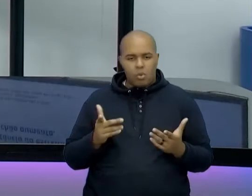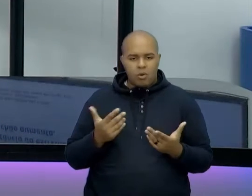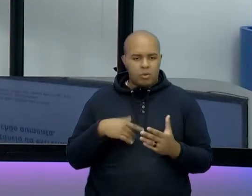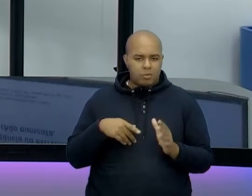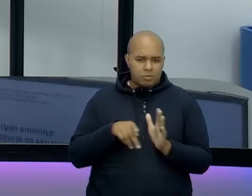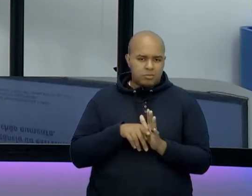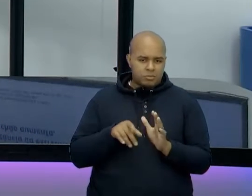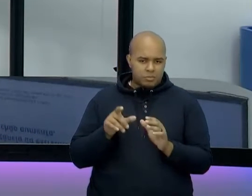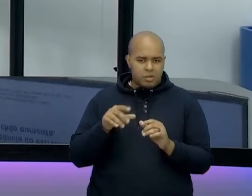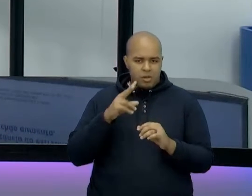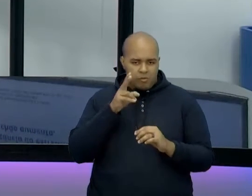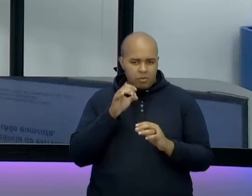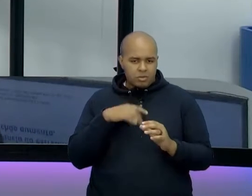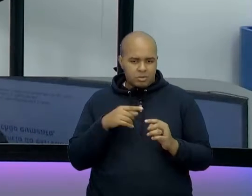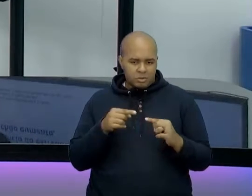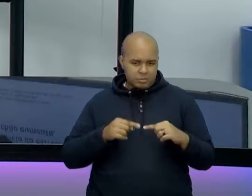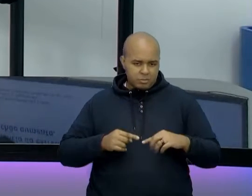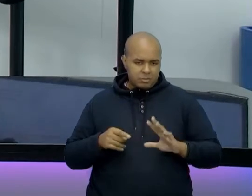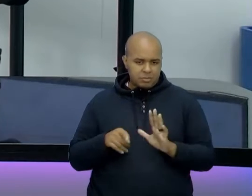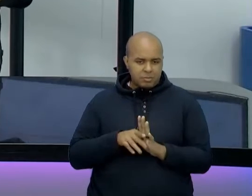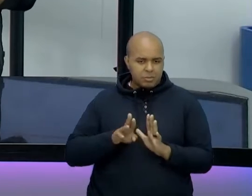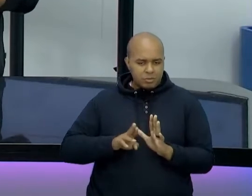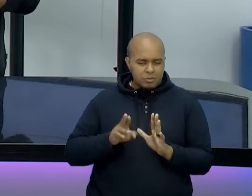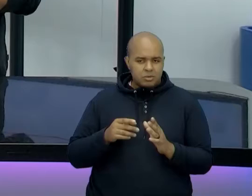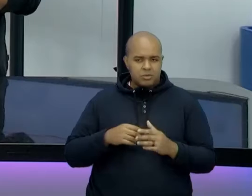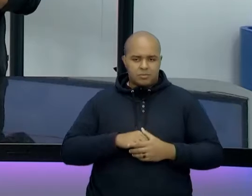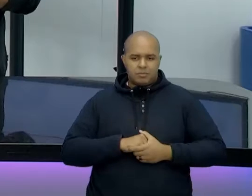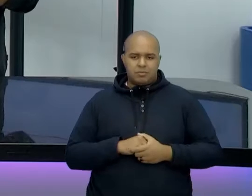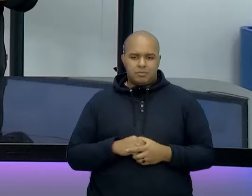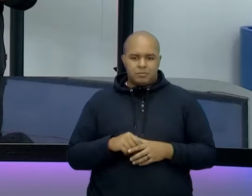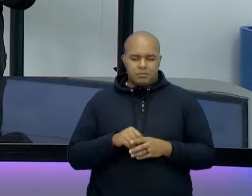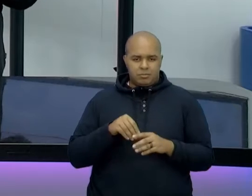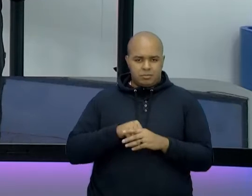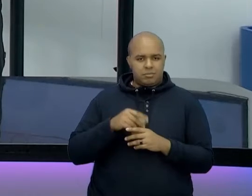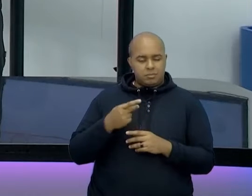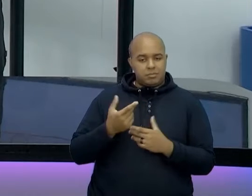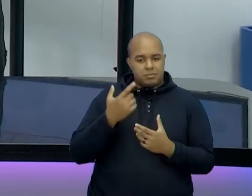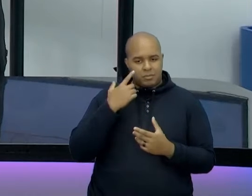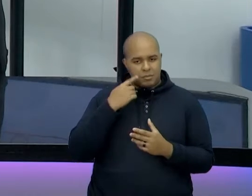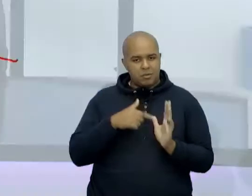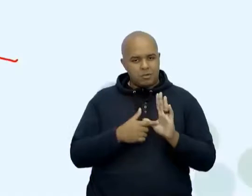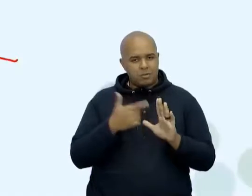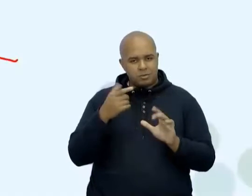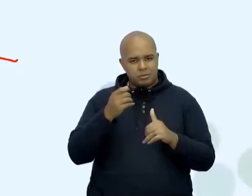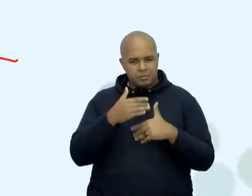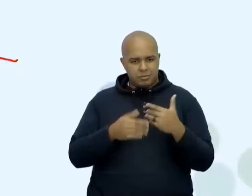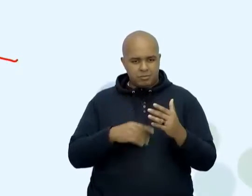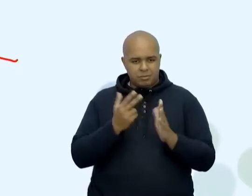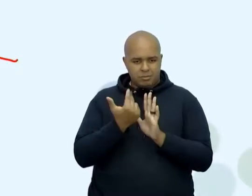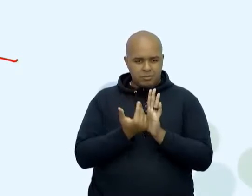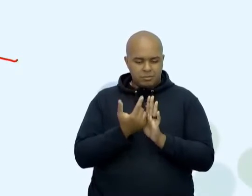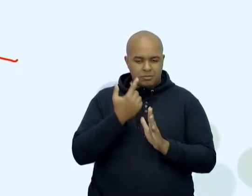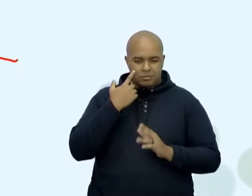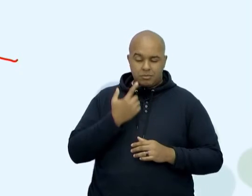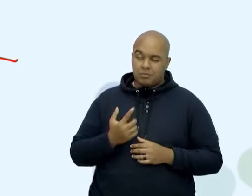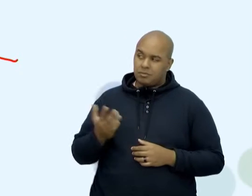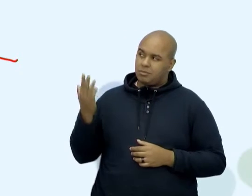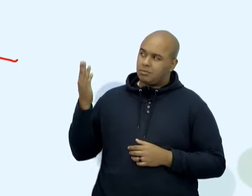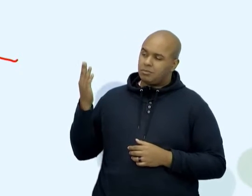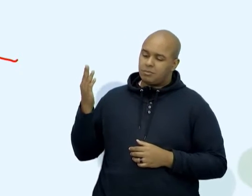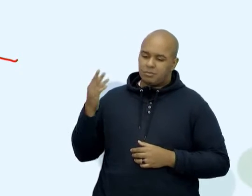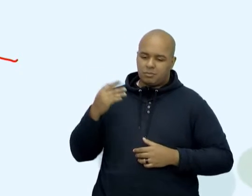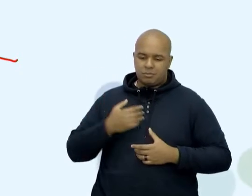graças a justamente a força que você está aplicando aí. Então, vai aparecer de novo o desenho para vocês aí na